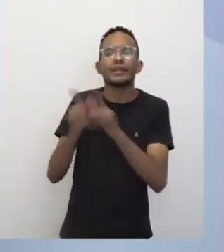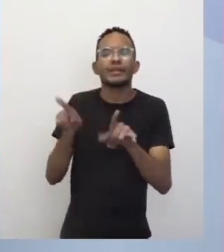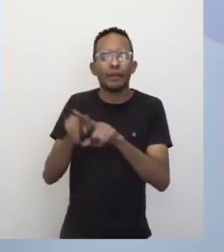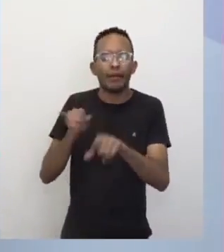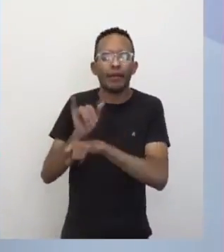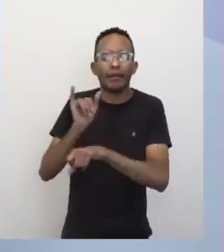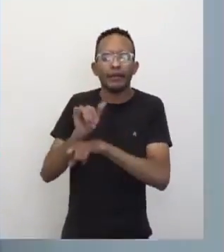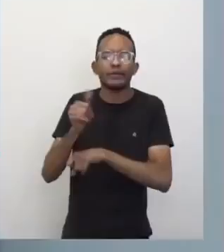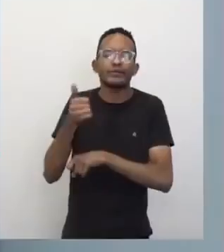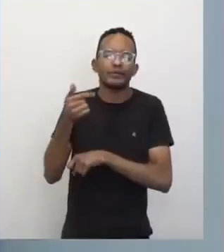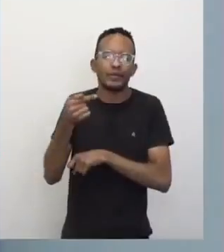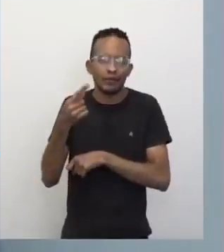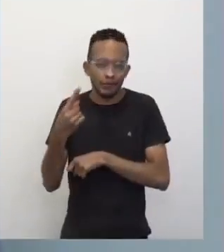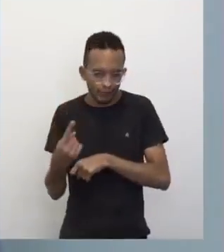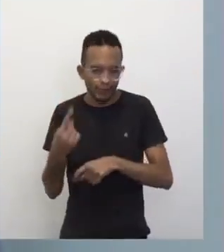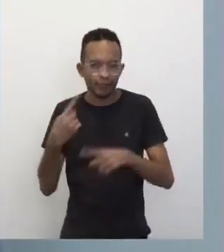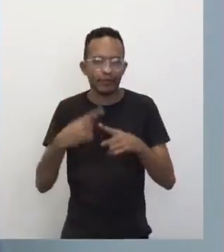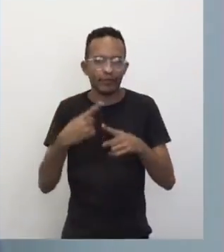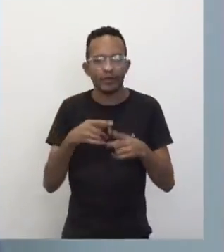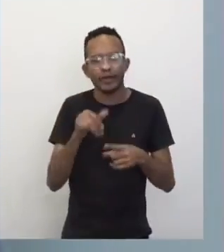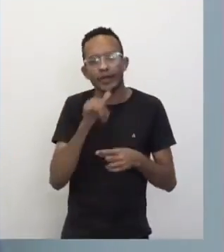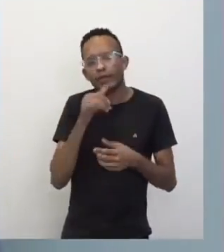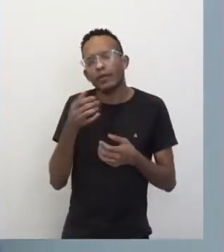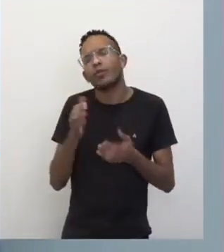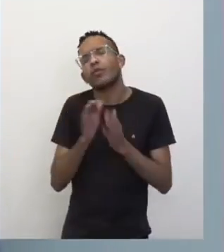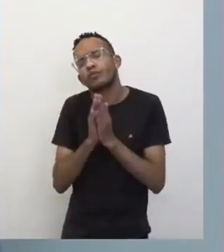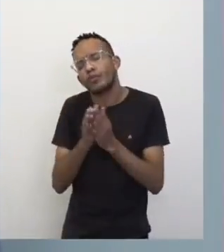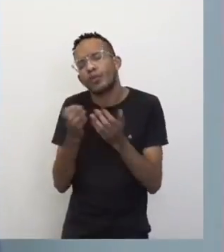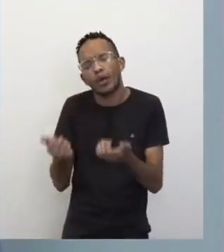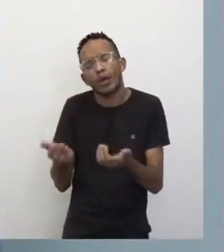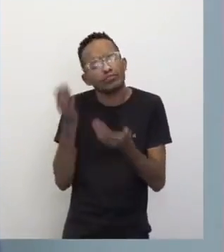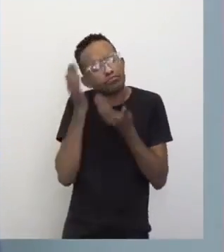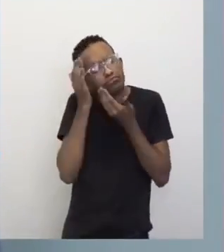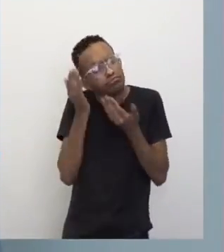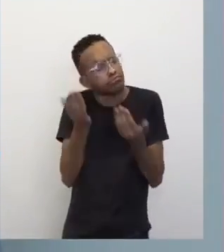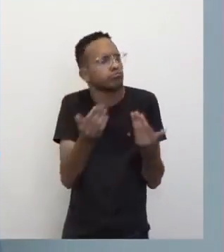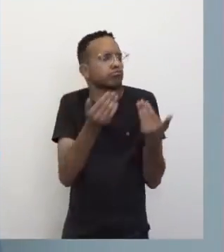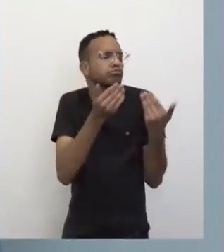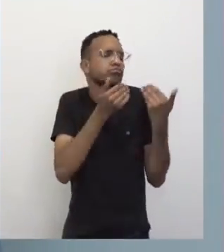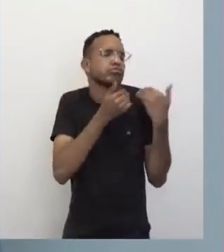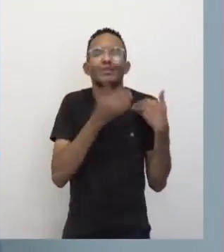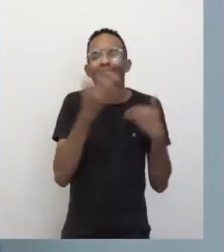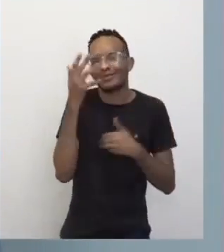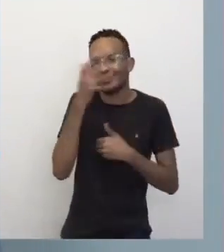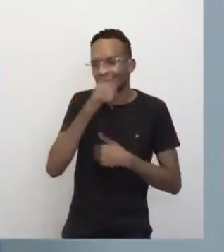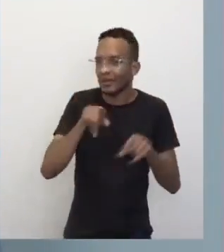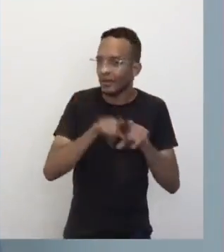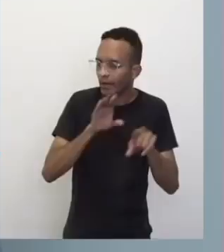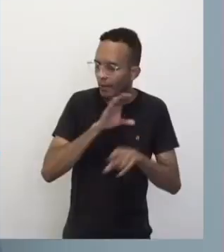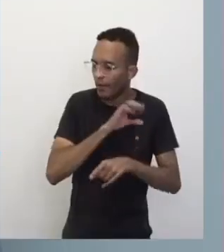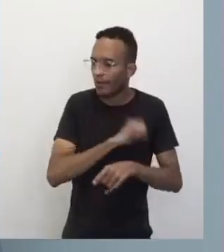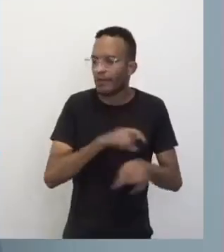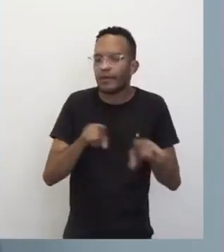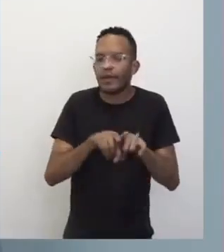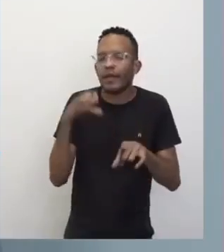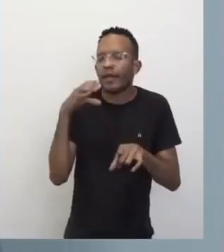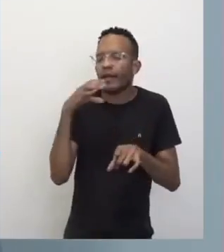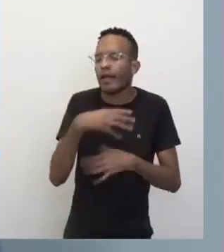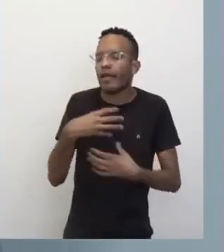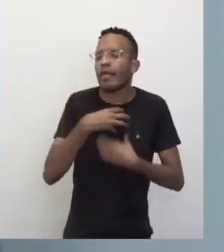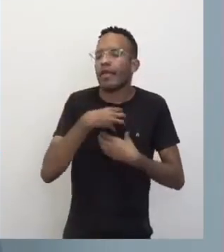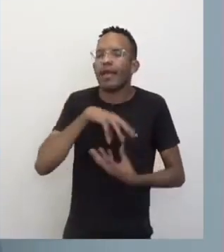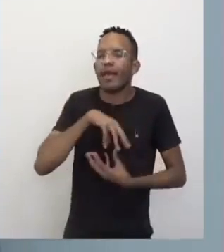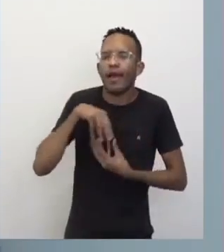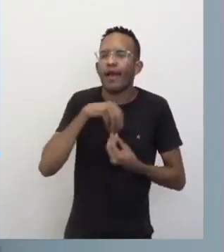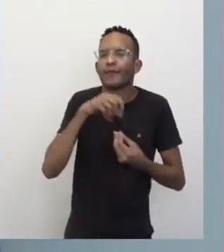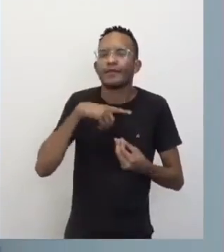prof. Adriana. Deixa pelo menos ficar a cabecinha no seu colo. Tá? Bonito, né? O amor é o calor que aquece a alma, o amor